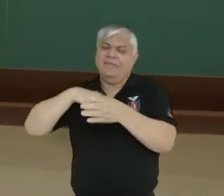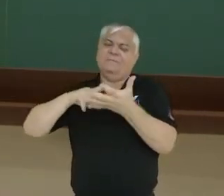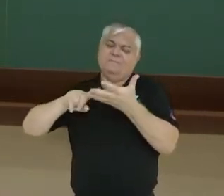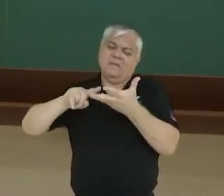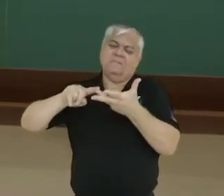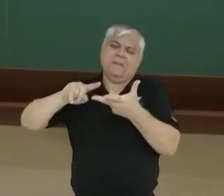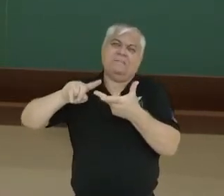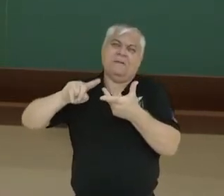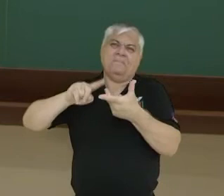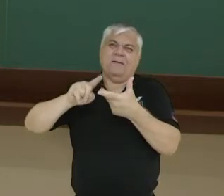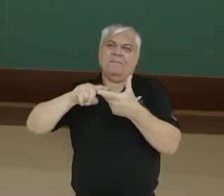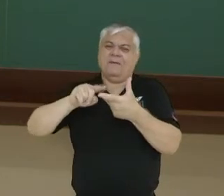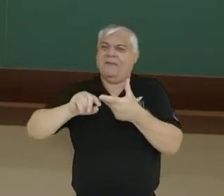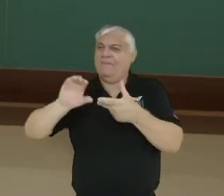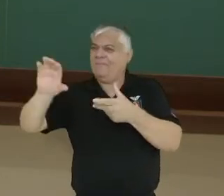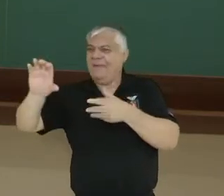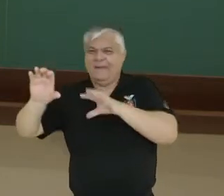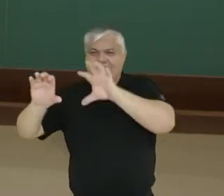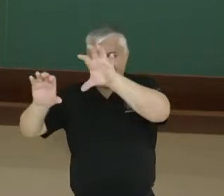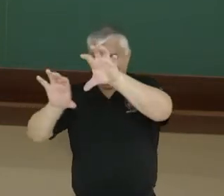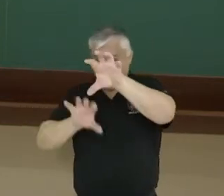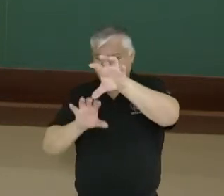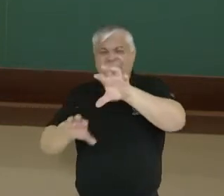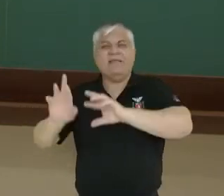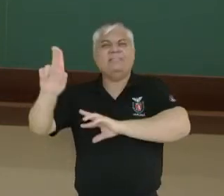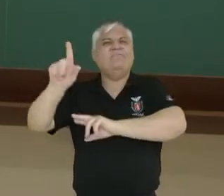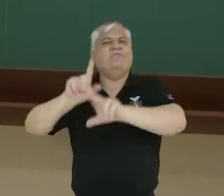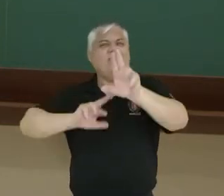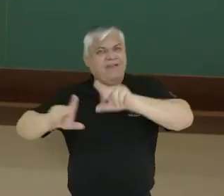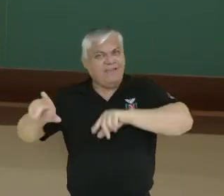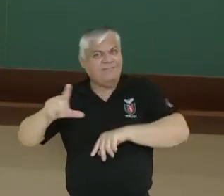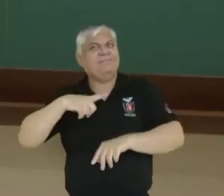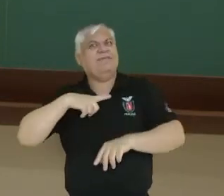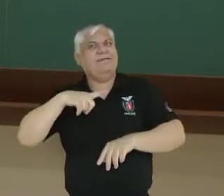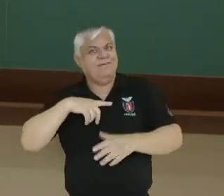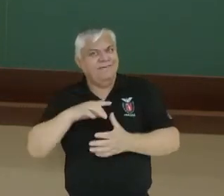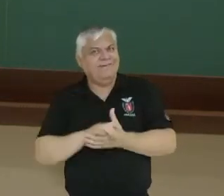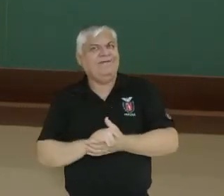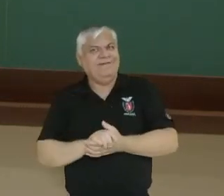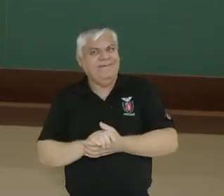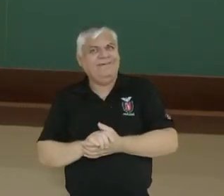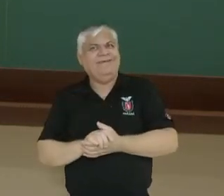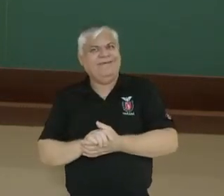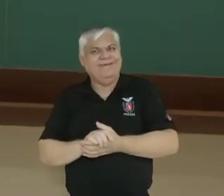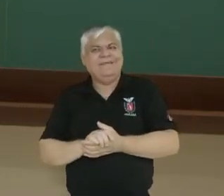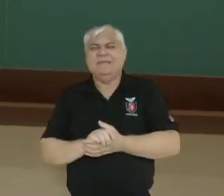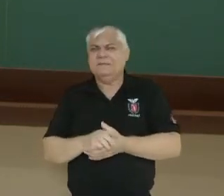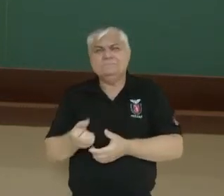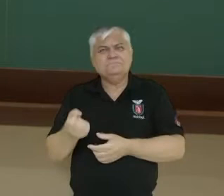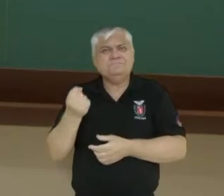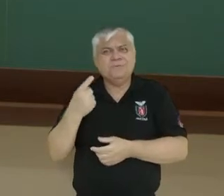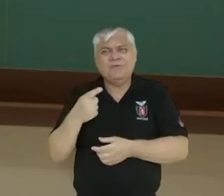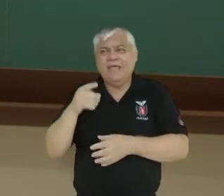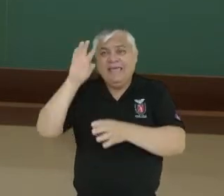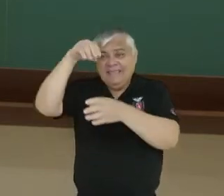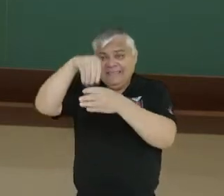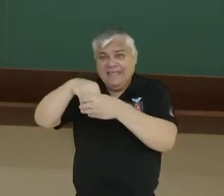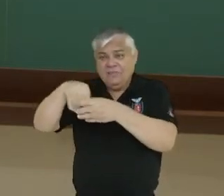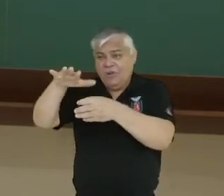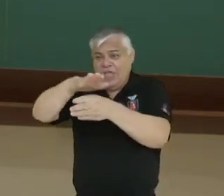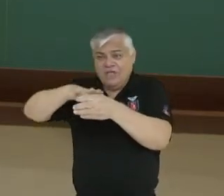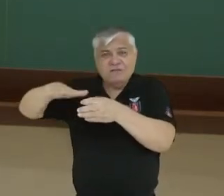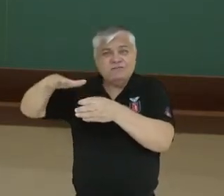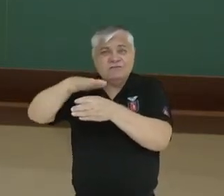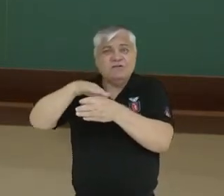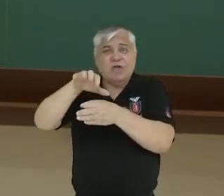uma parte para outra da região sudeste a gente vai ter diferenças, né? Algumas características bem específicas do lugar